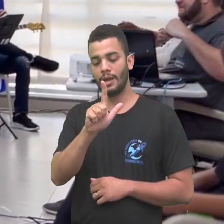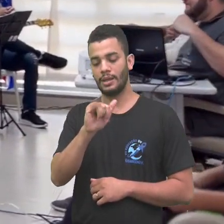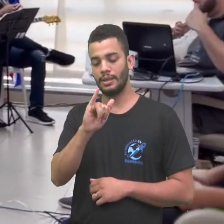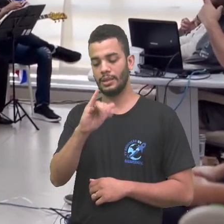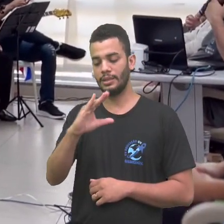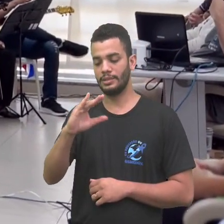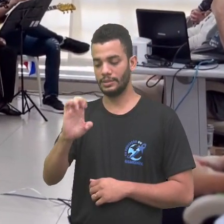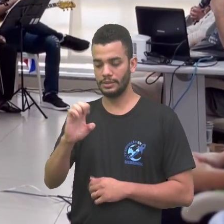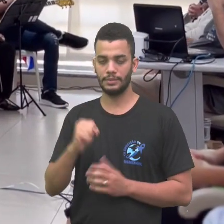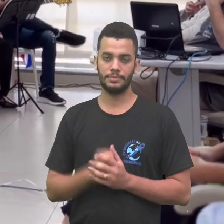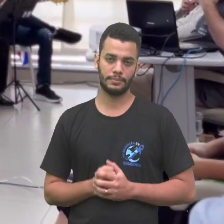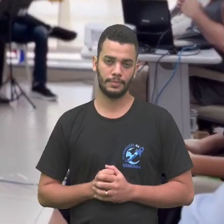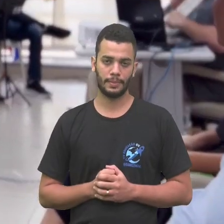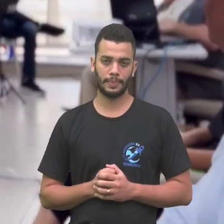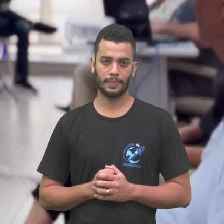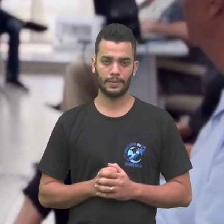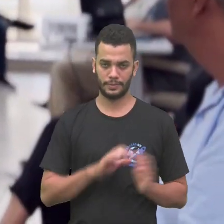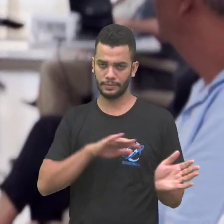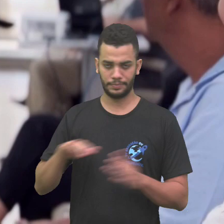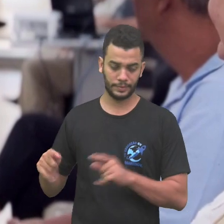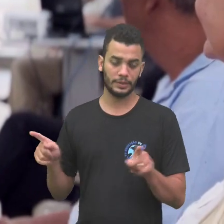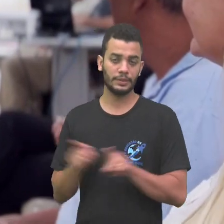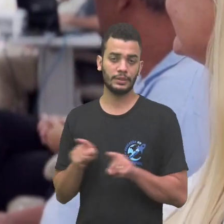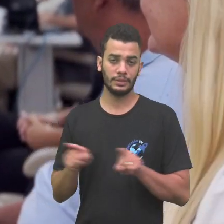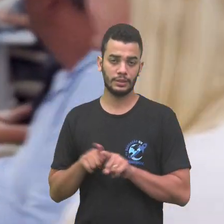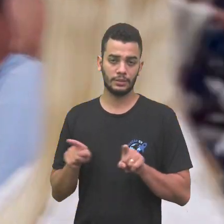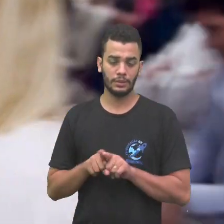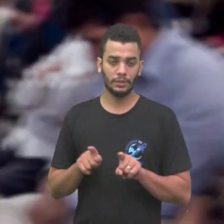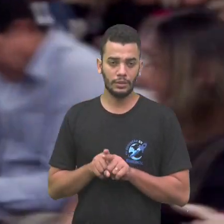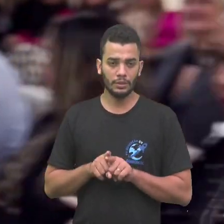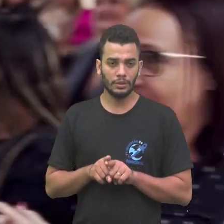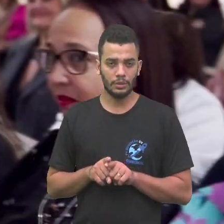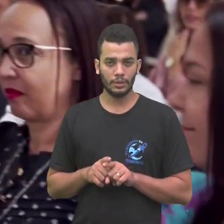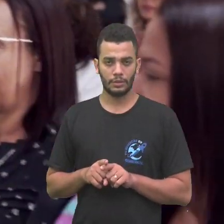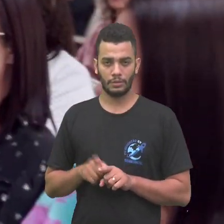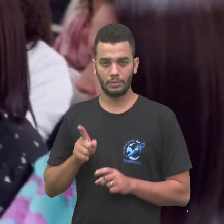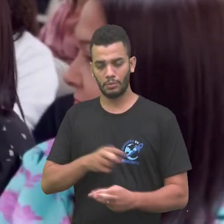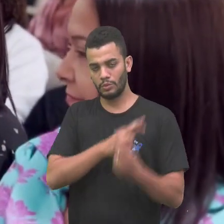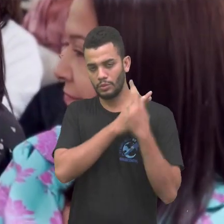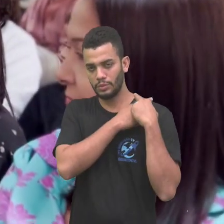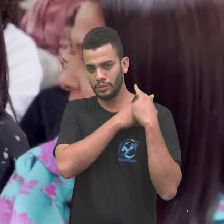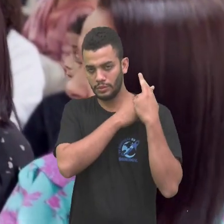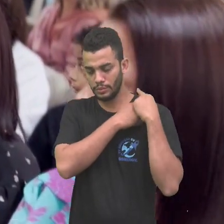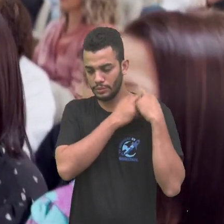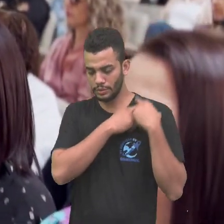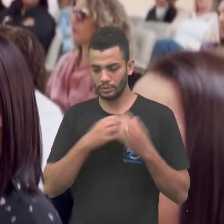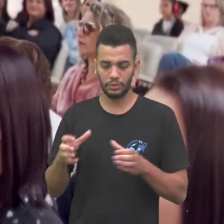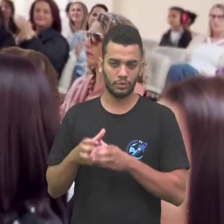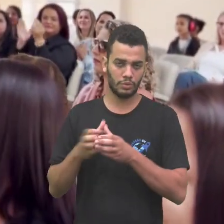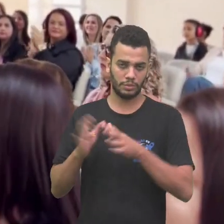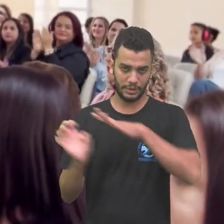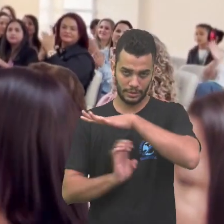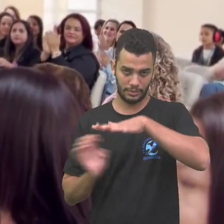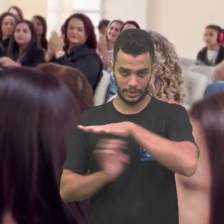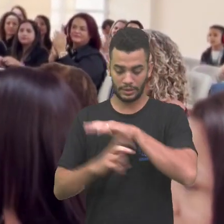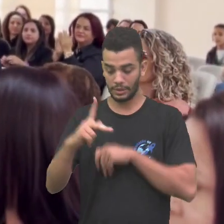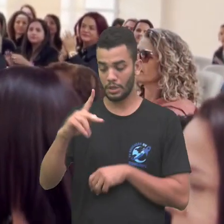A representante do Grupo Positivo, grande parceira da nossa educação, Melissa Raquel Rosa.